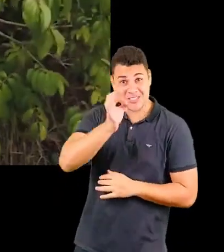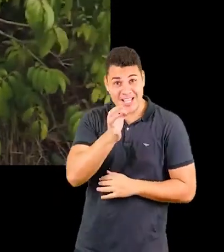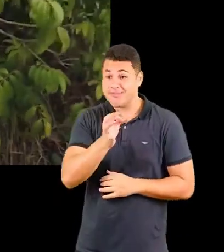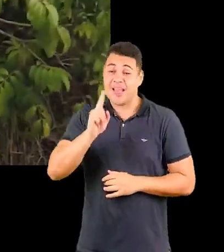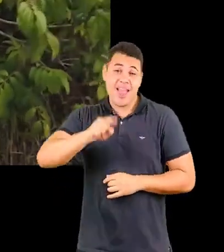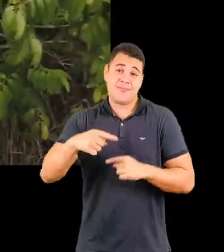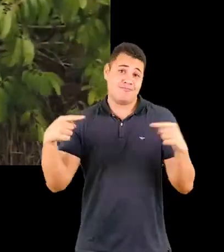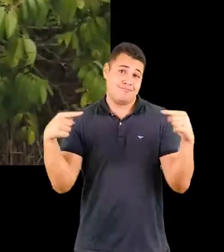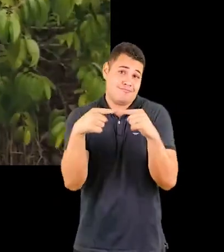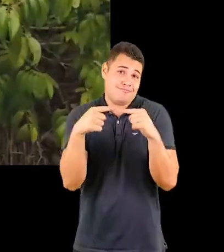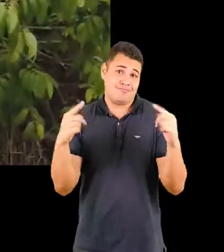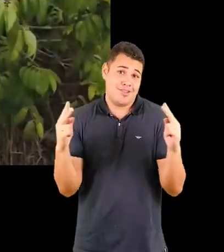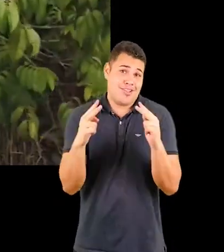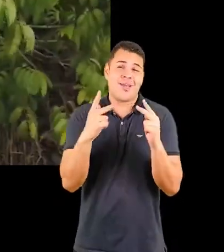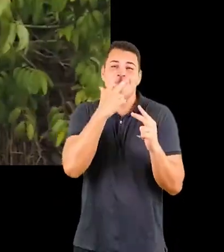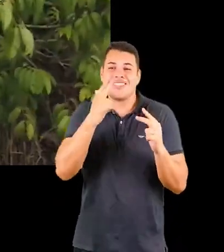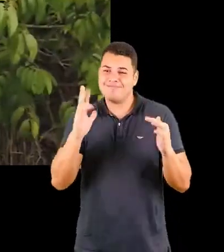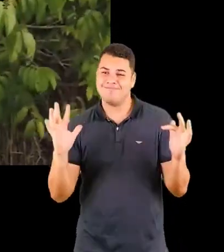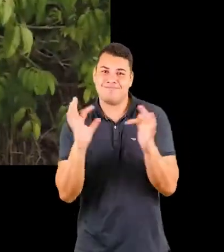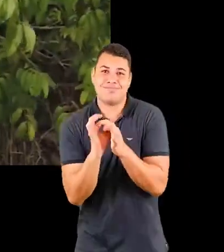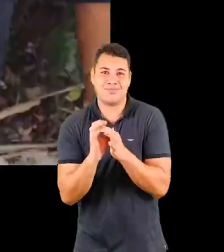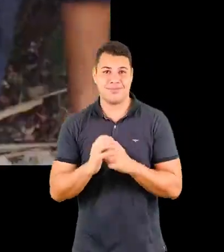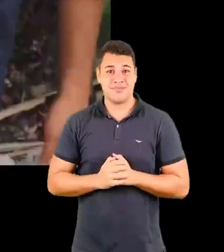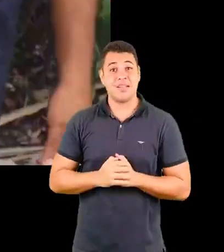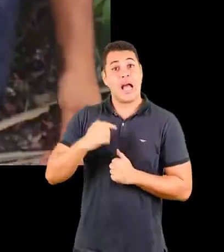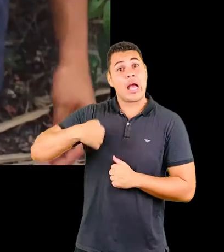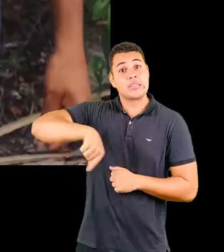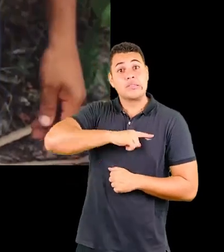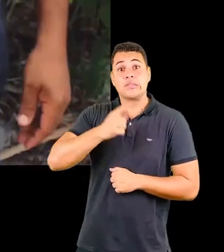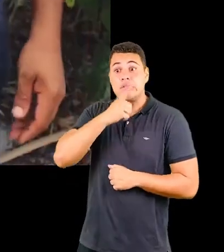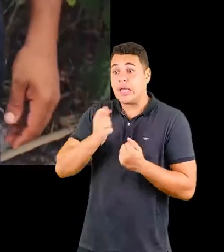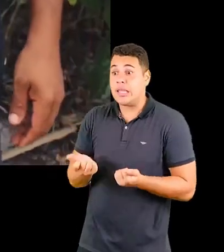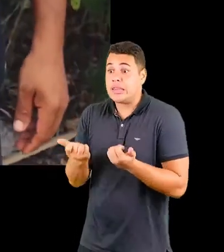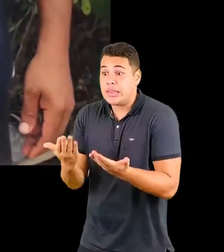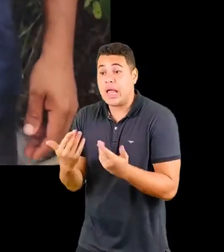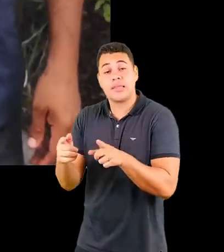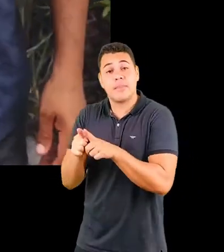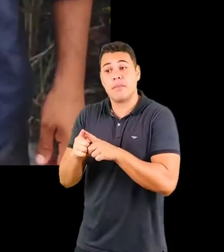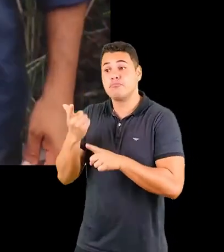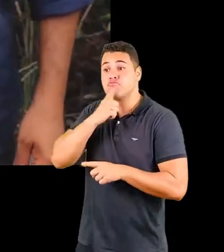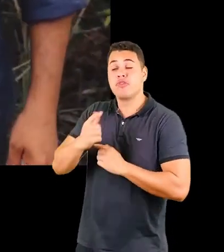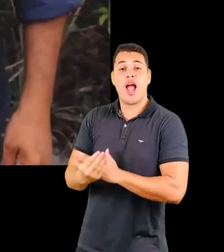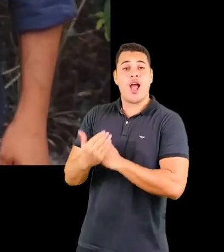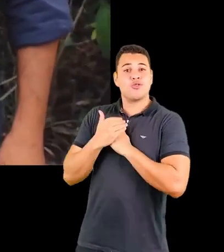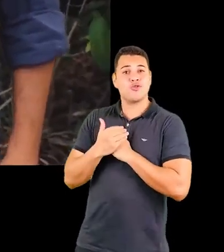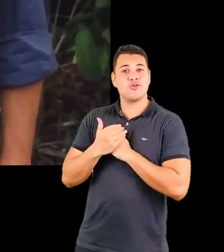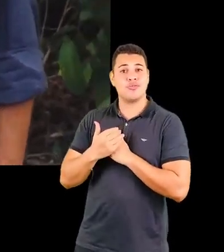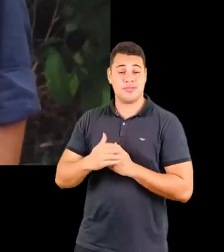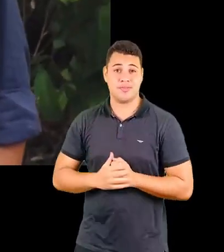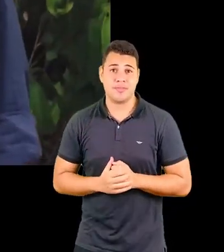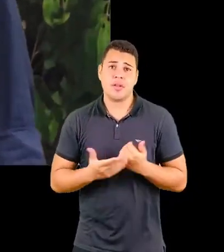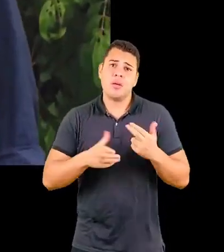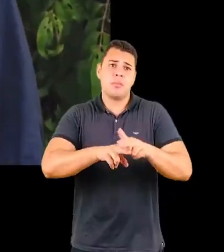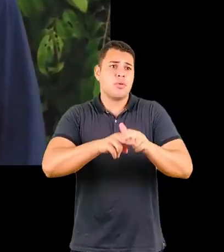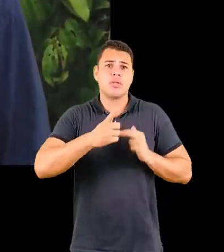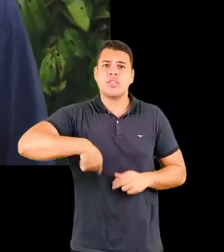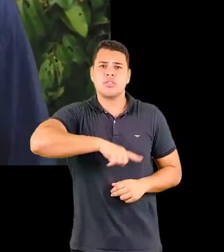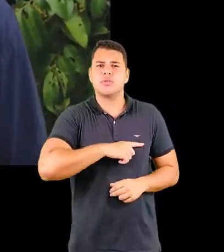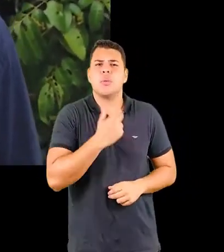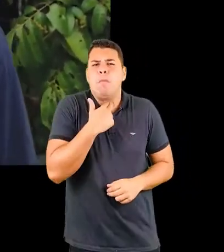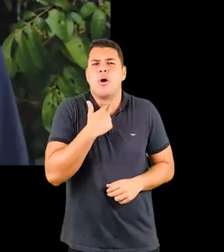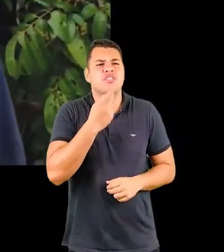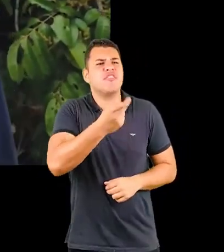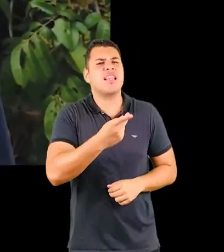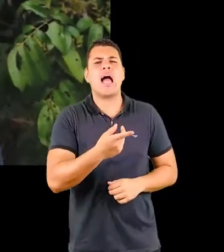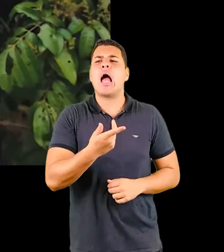isso aí. É dando que se recebe. E ninguém não pode dizer que um candomblicista não tem Deus.